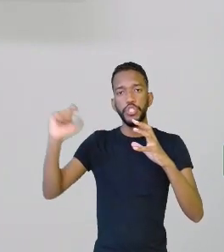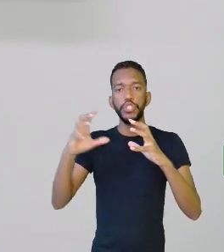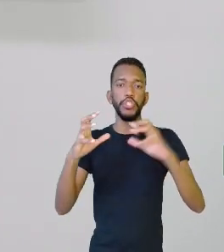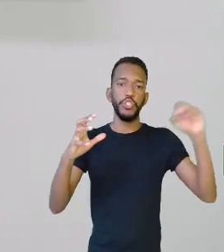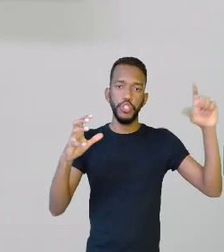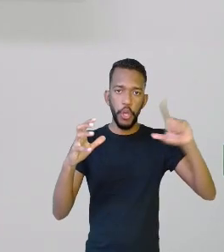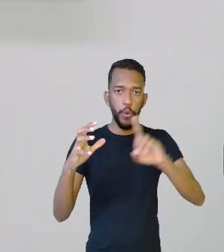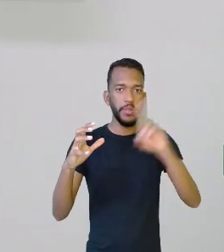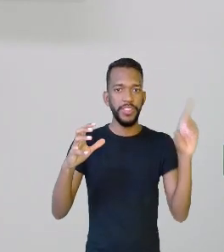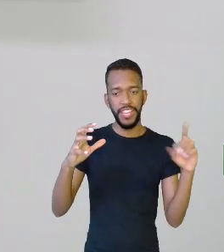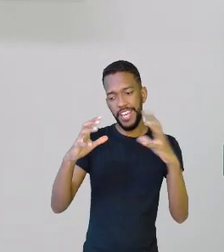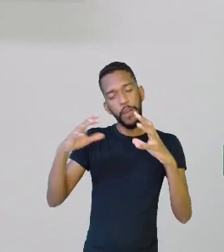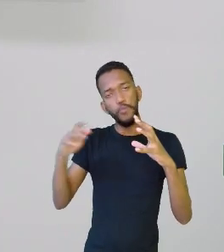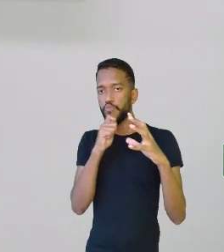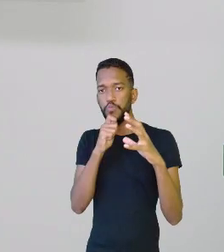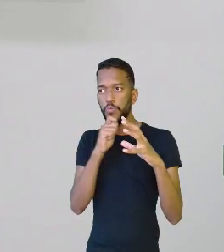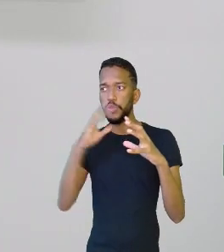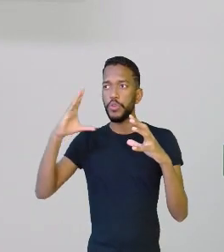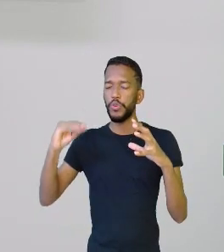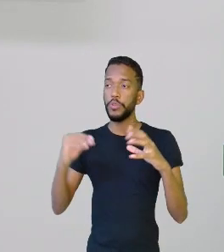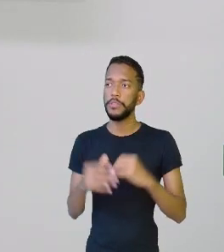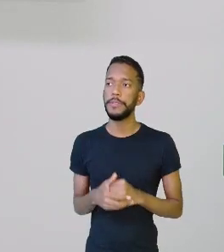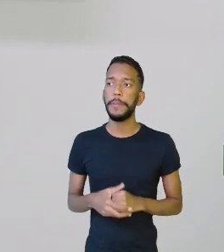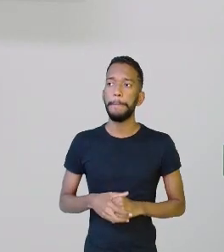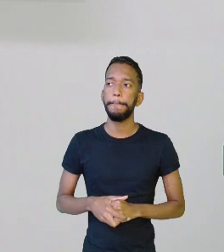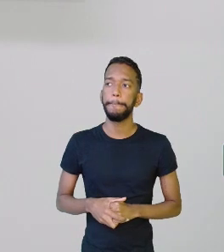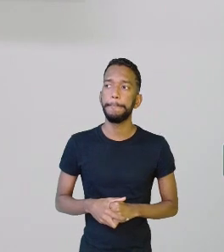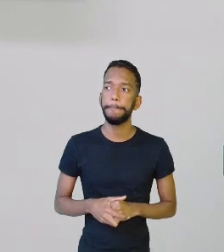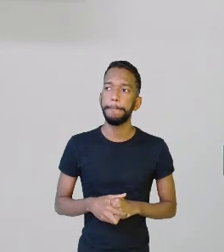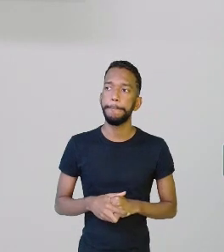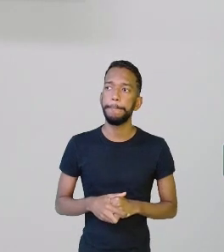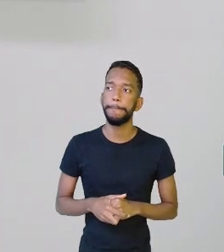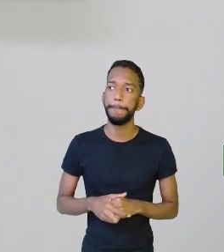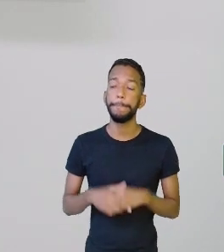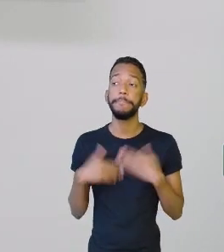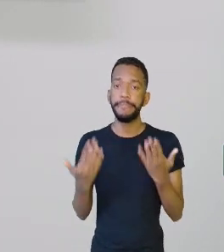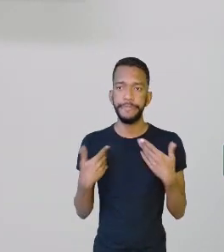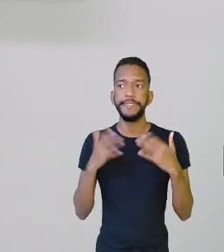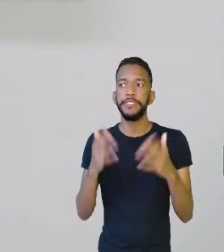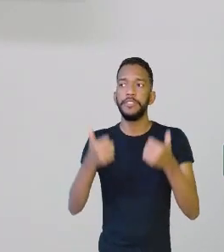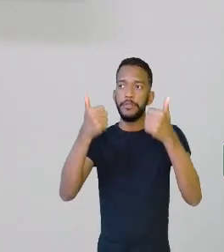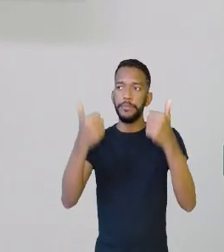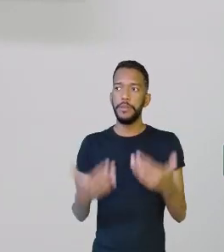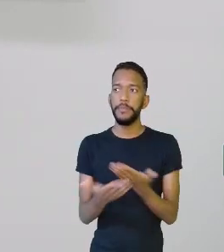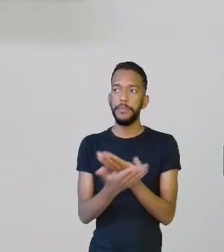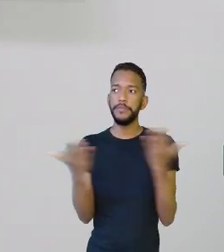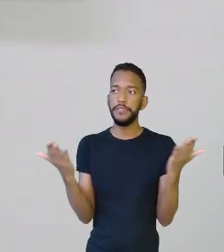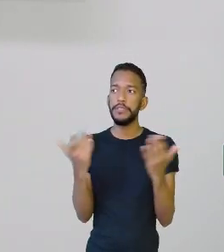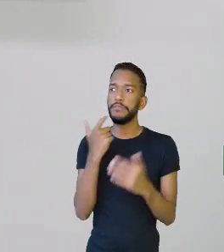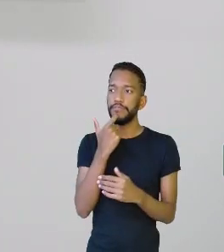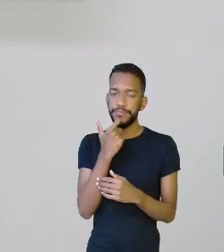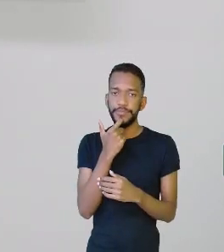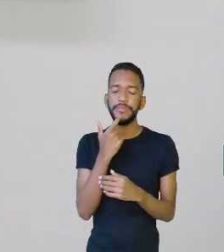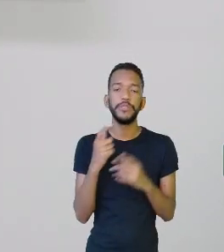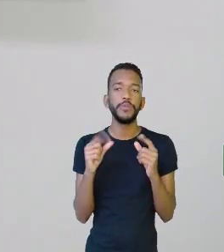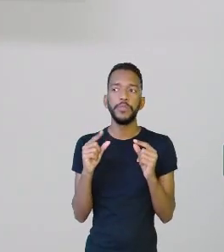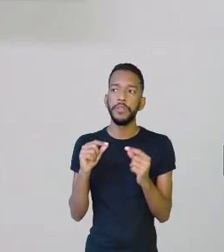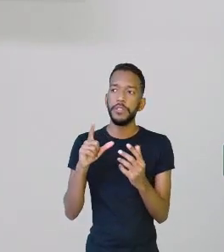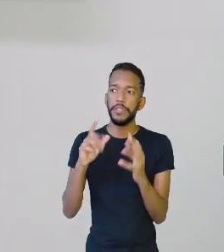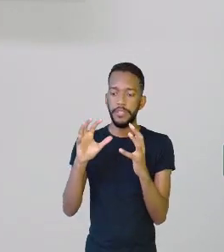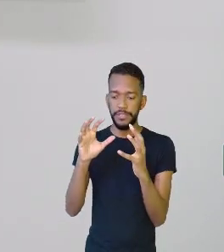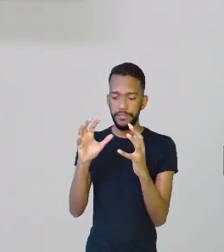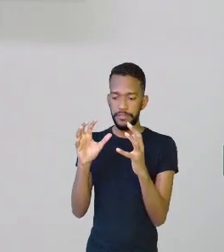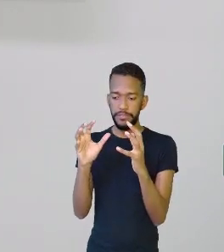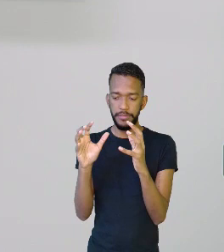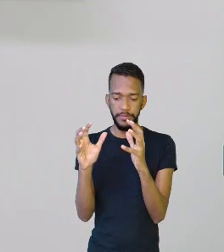não está, é noite. E aí, eu expliquei para vocês também, agora há pouco, eu falei que a Terra gira no